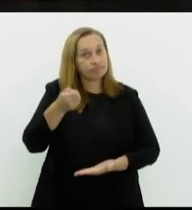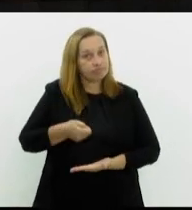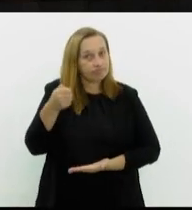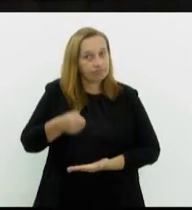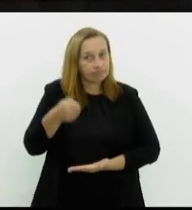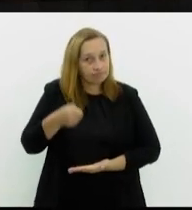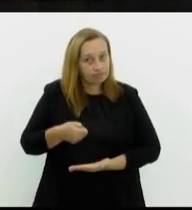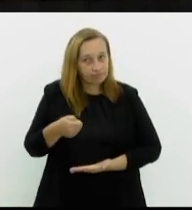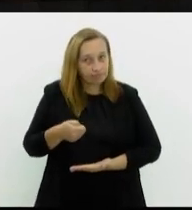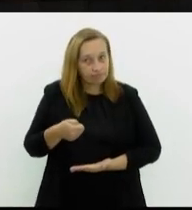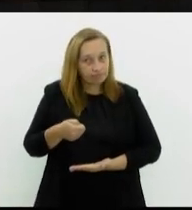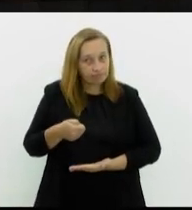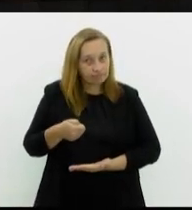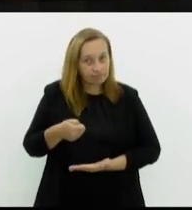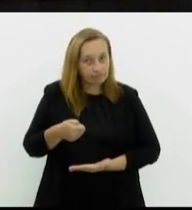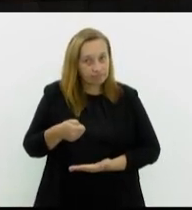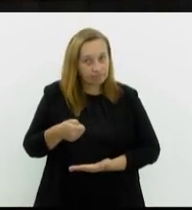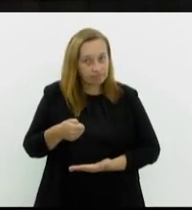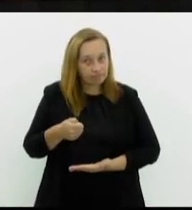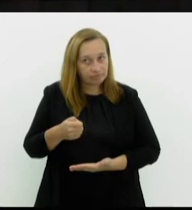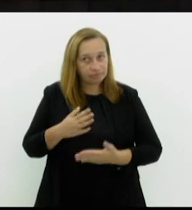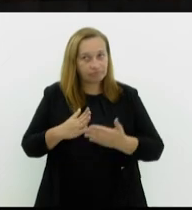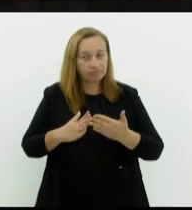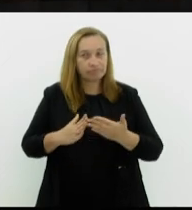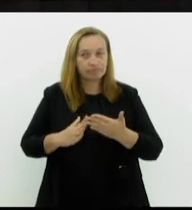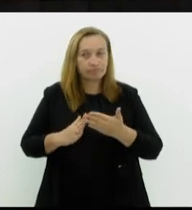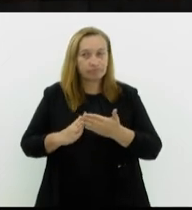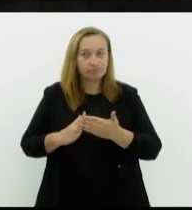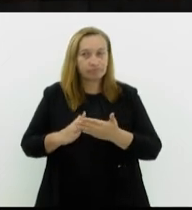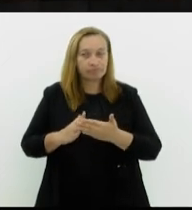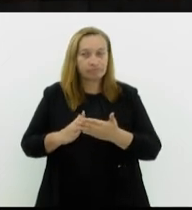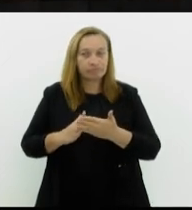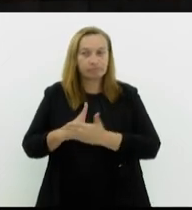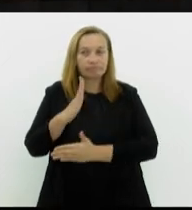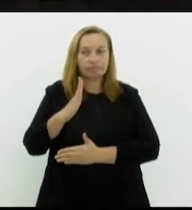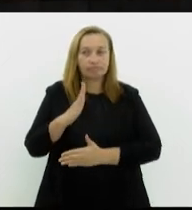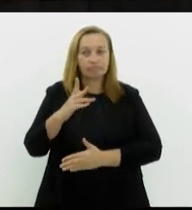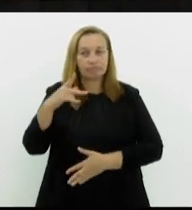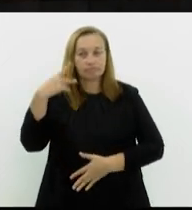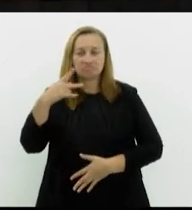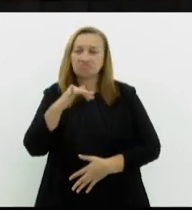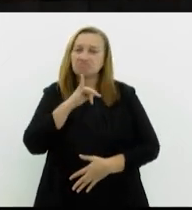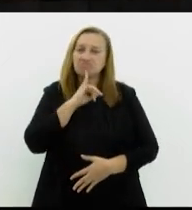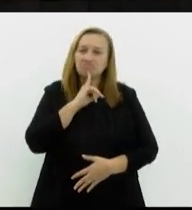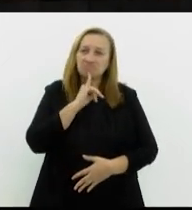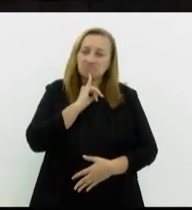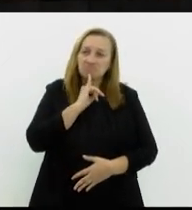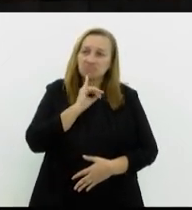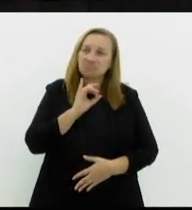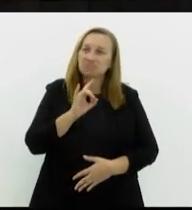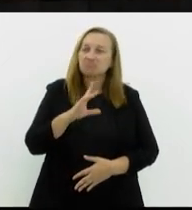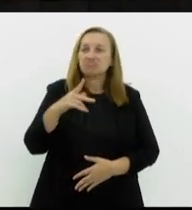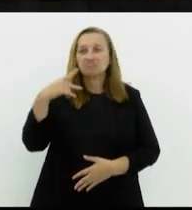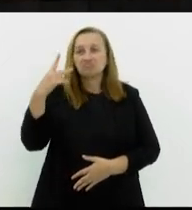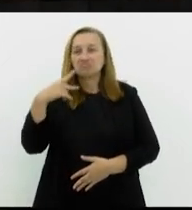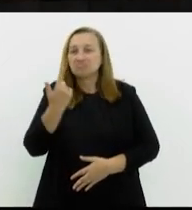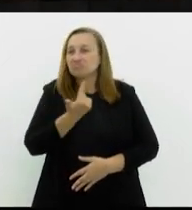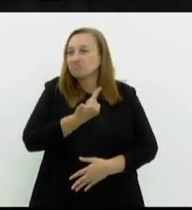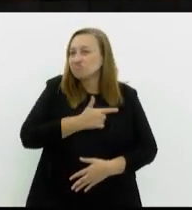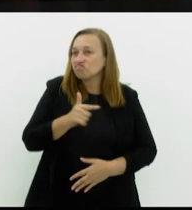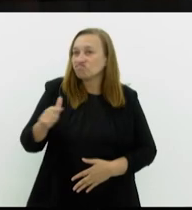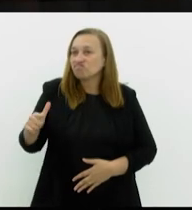obrigatoriamente perpassa o parlamento. Tristeza seria um parlamento que não